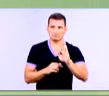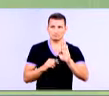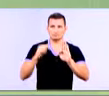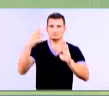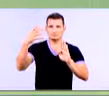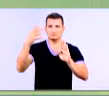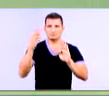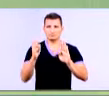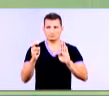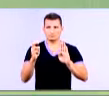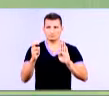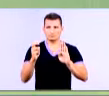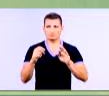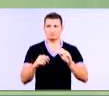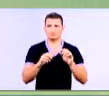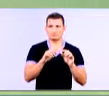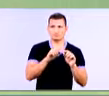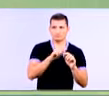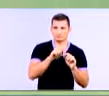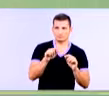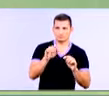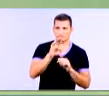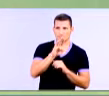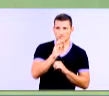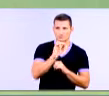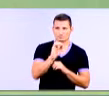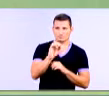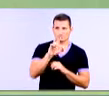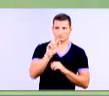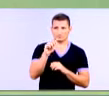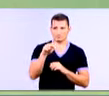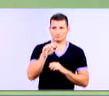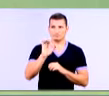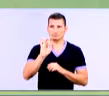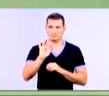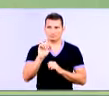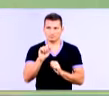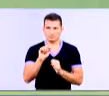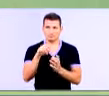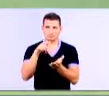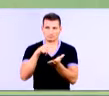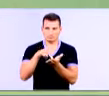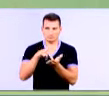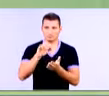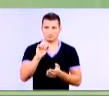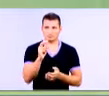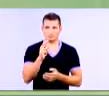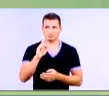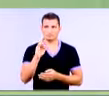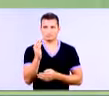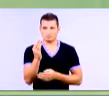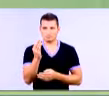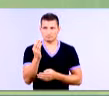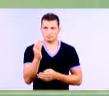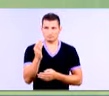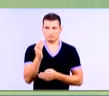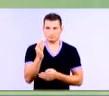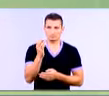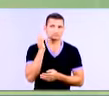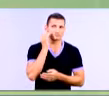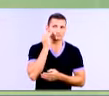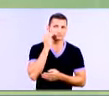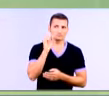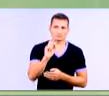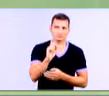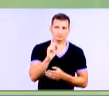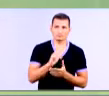uma variável do tipo booleana. O que é uma variável do tipo booleana? Só pode ser verdadeiro ou só pode ser falso. Então vamos verificar o